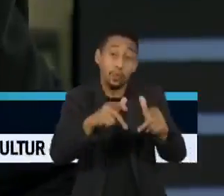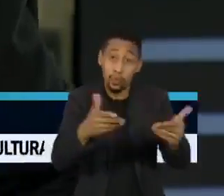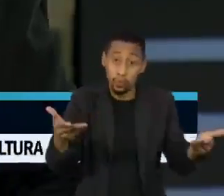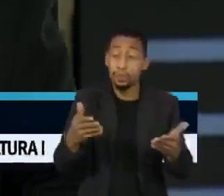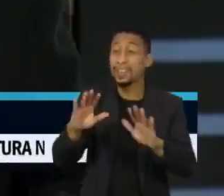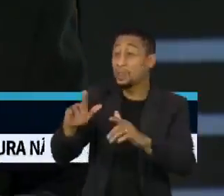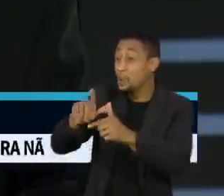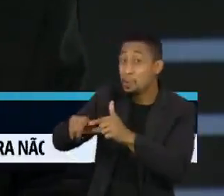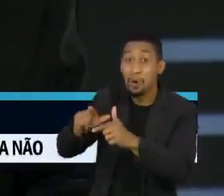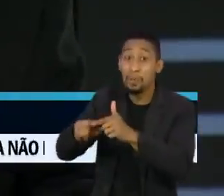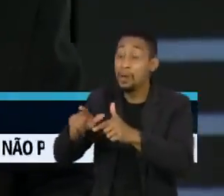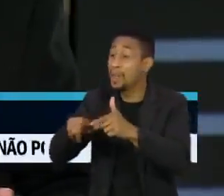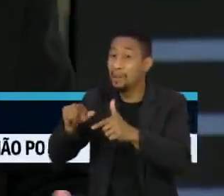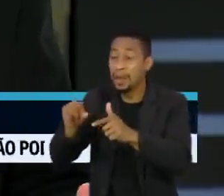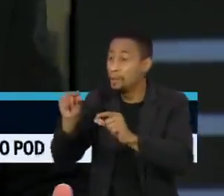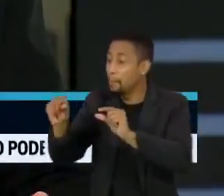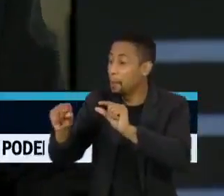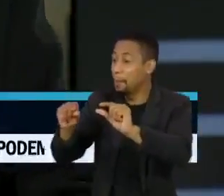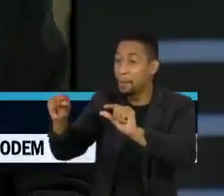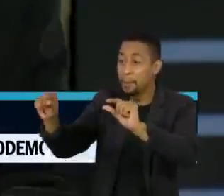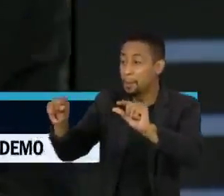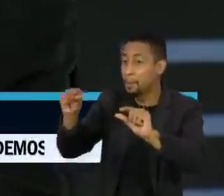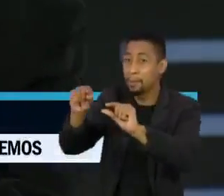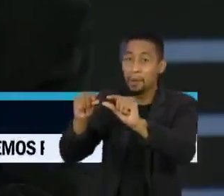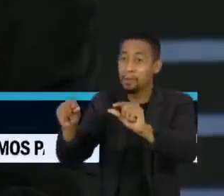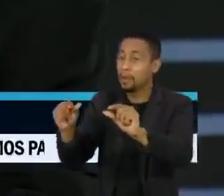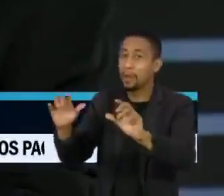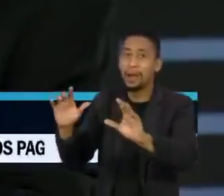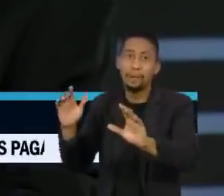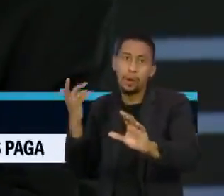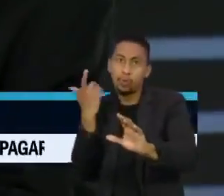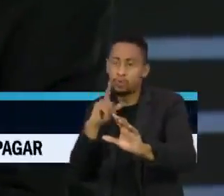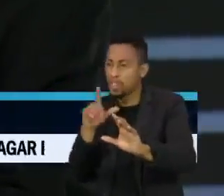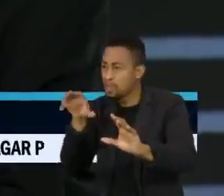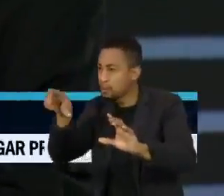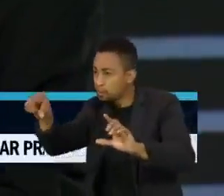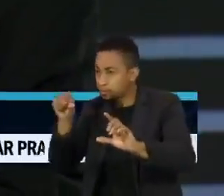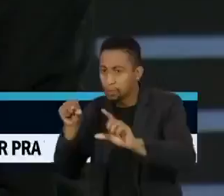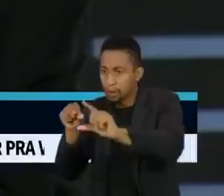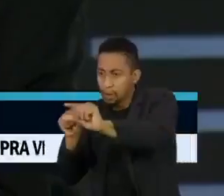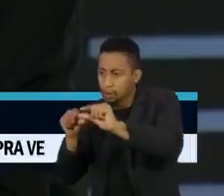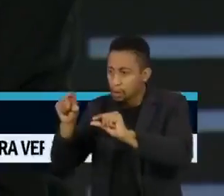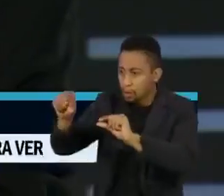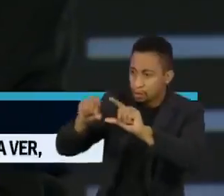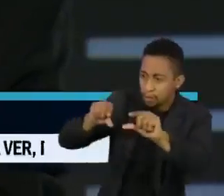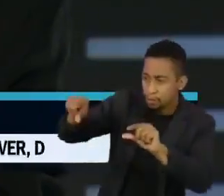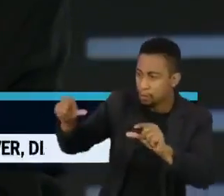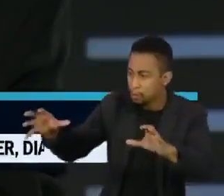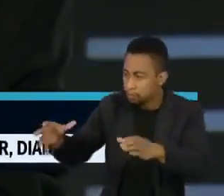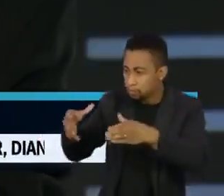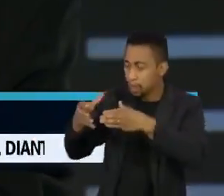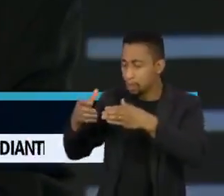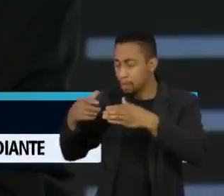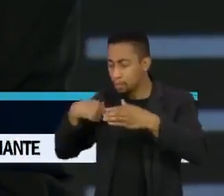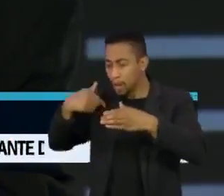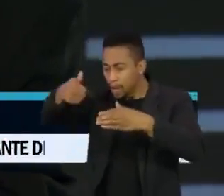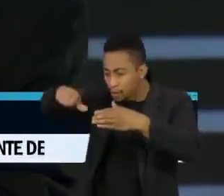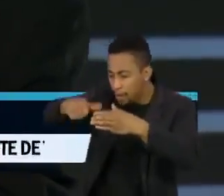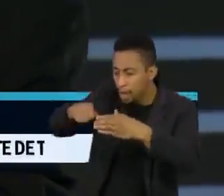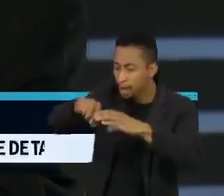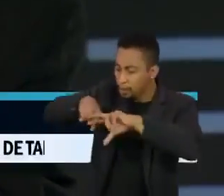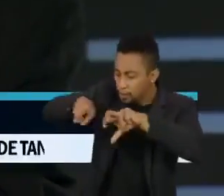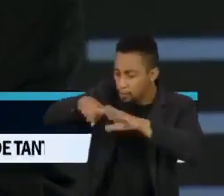tão espalhada chega de forma tão distante até você conseguir mostrar que isso causa isso que causa aquilo